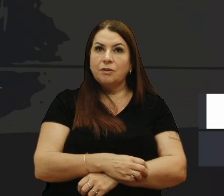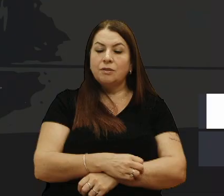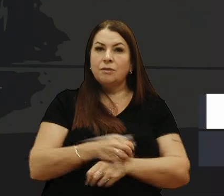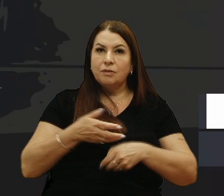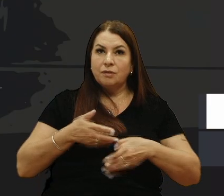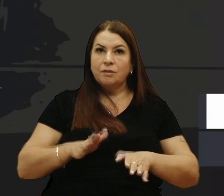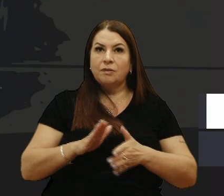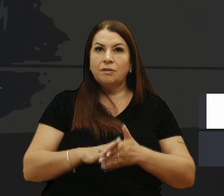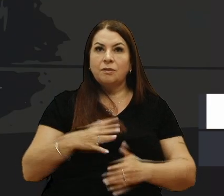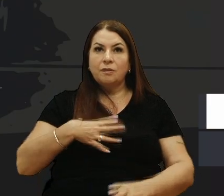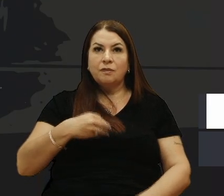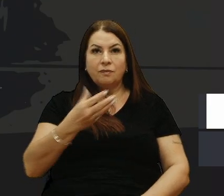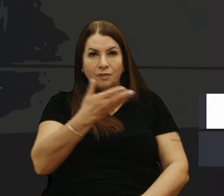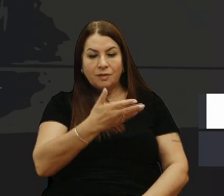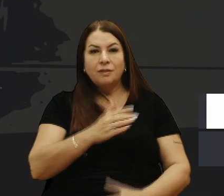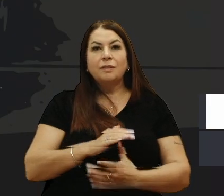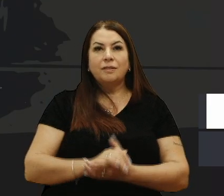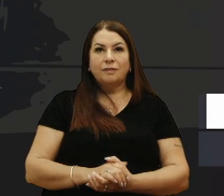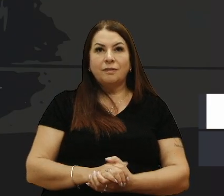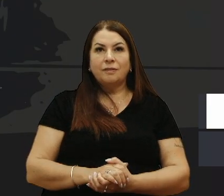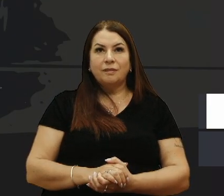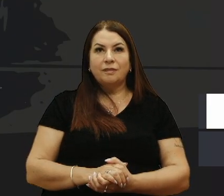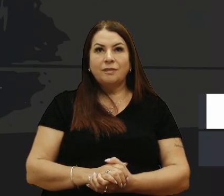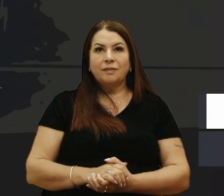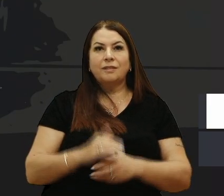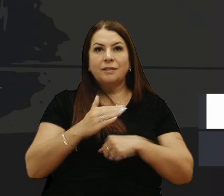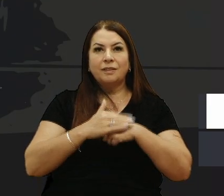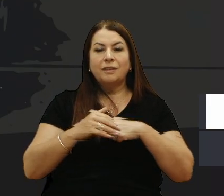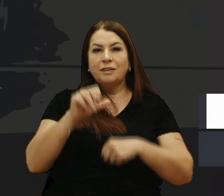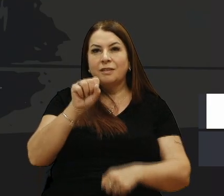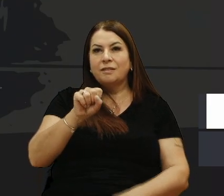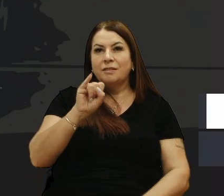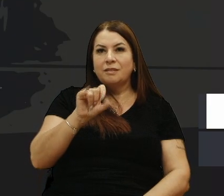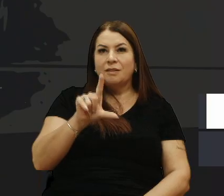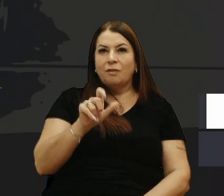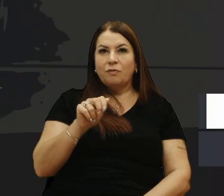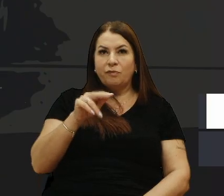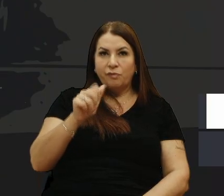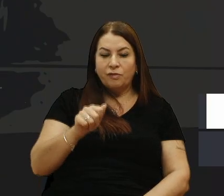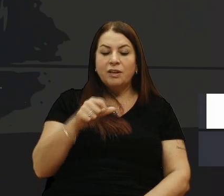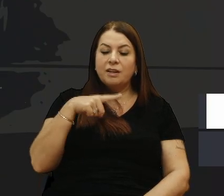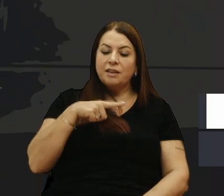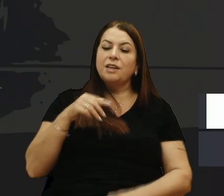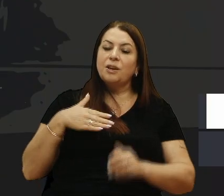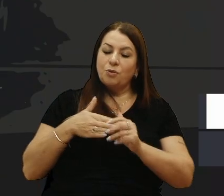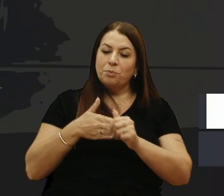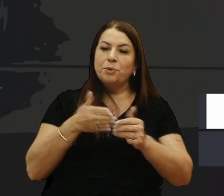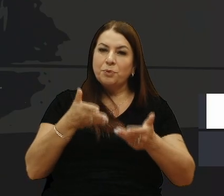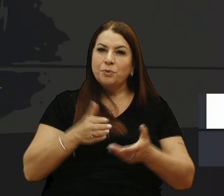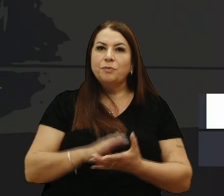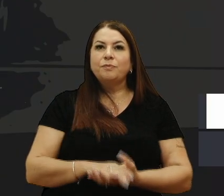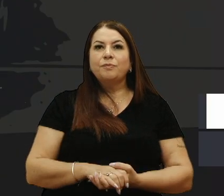nasceu a filha. Nossa querida Silvana está aqui acompanhando hoje.